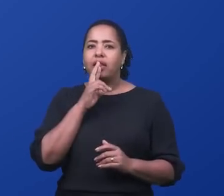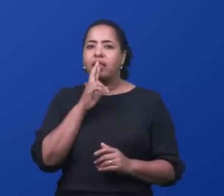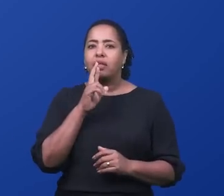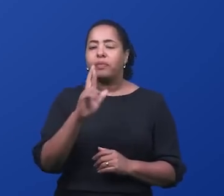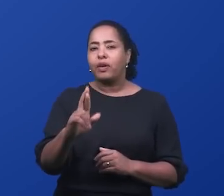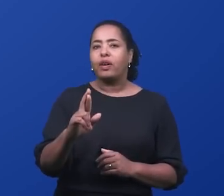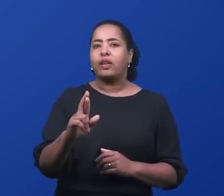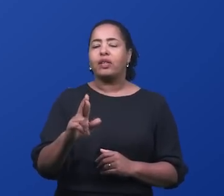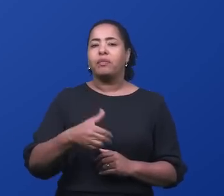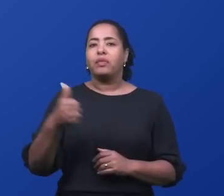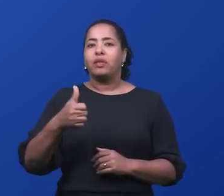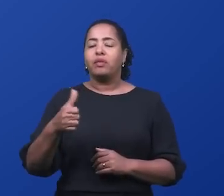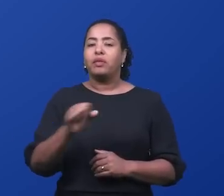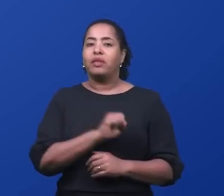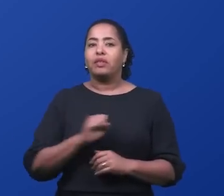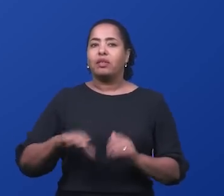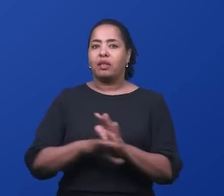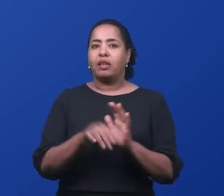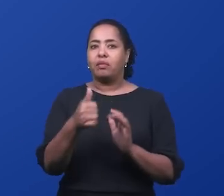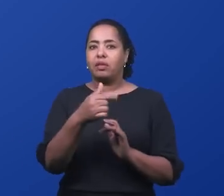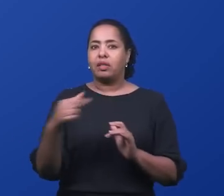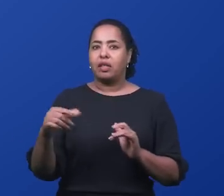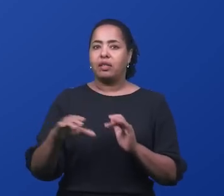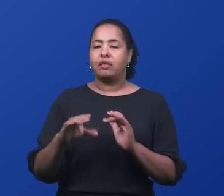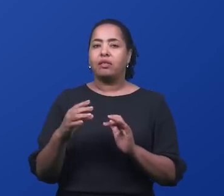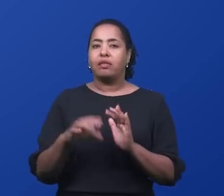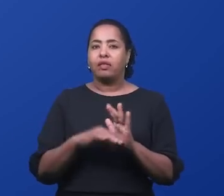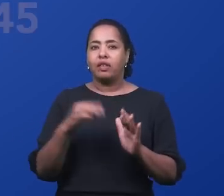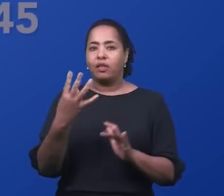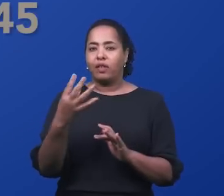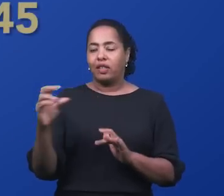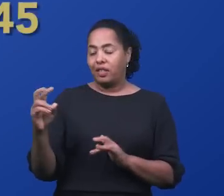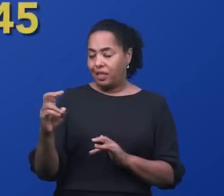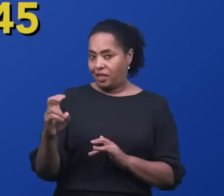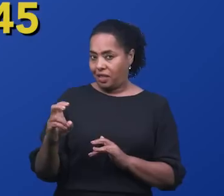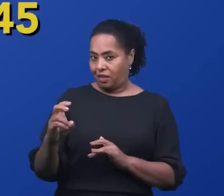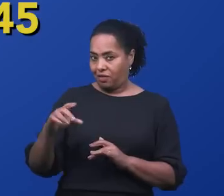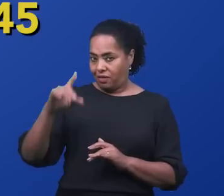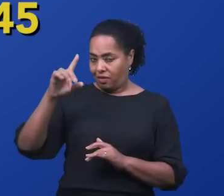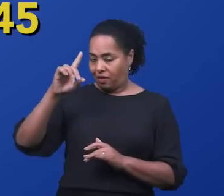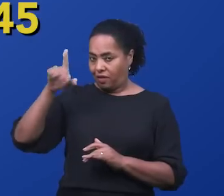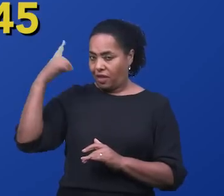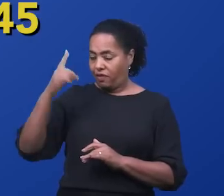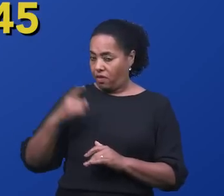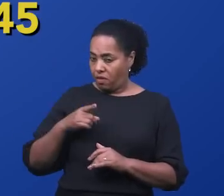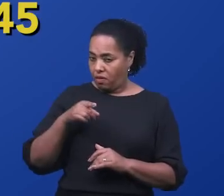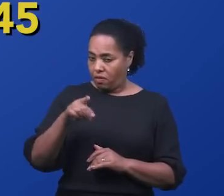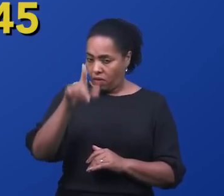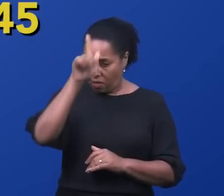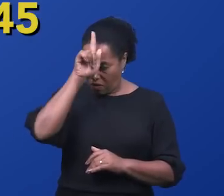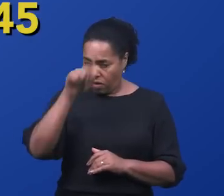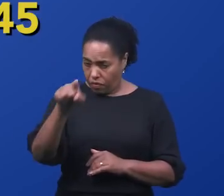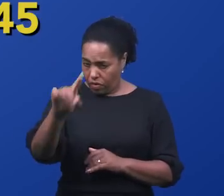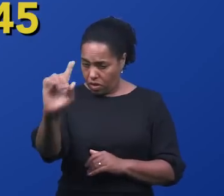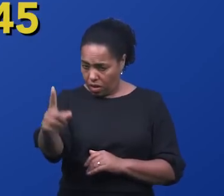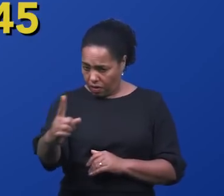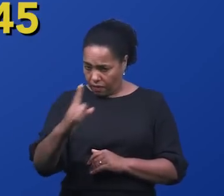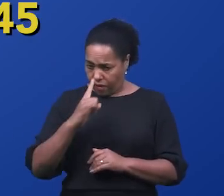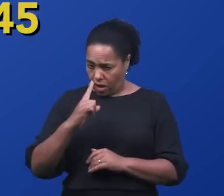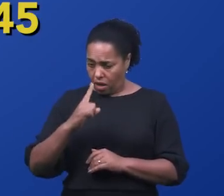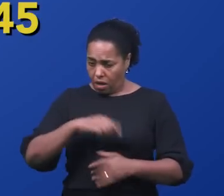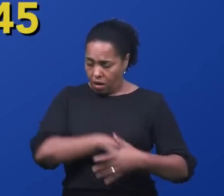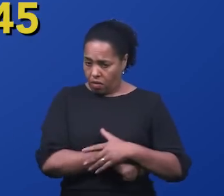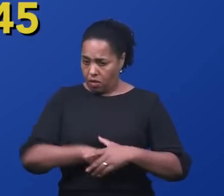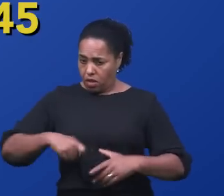resposta está em 1 Samuel 17:45. Davi, porém, disse ao filisteu: Tu venhas a